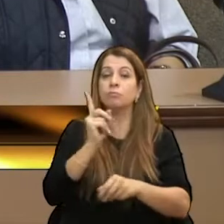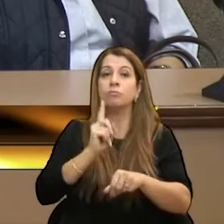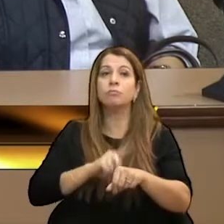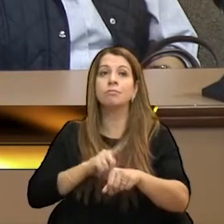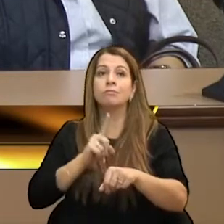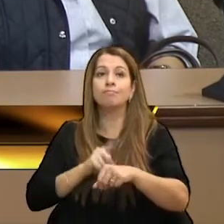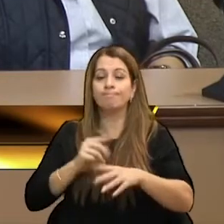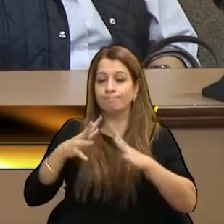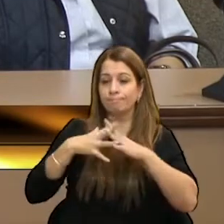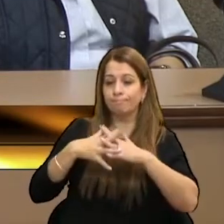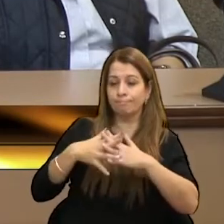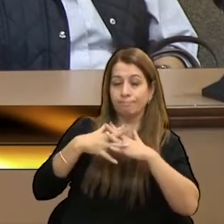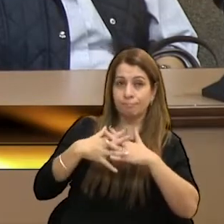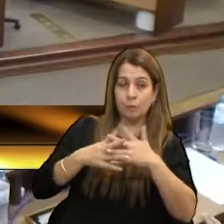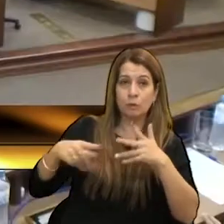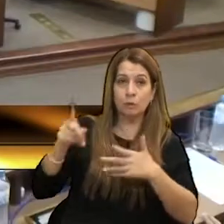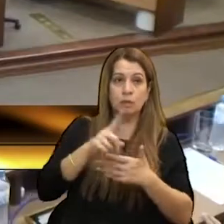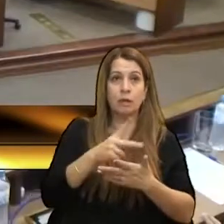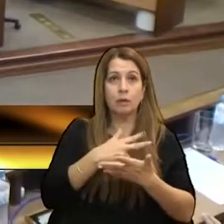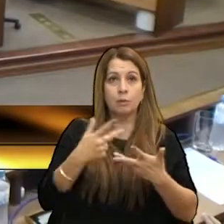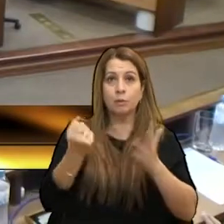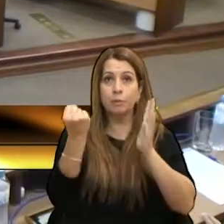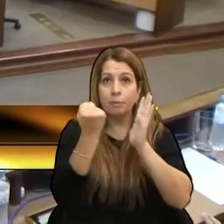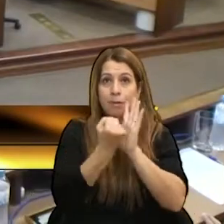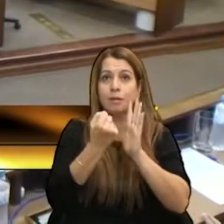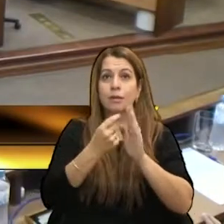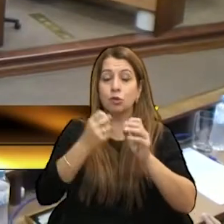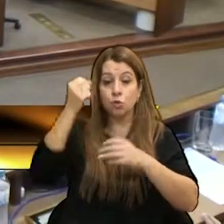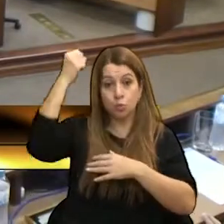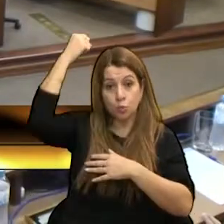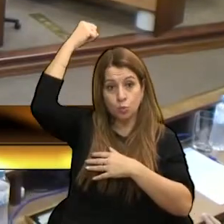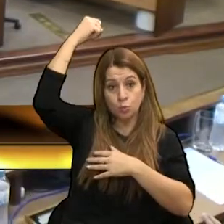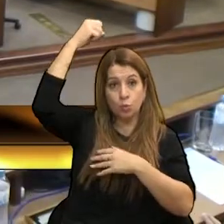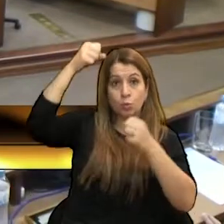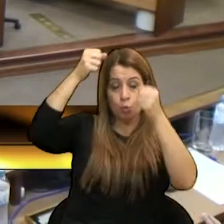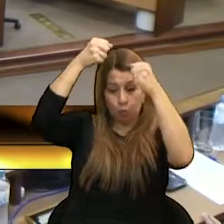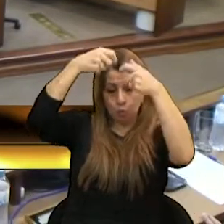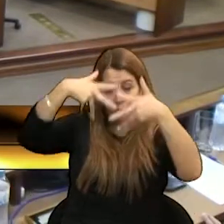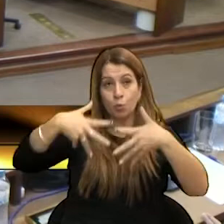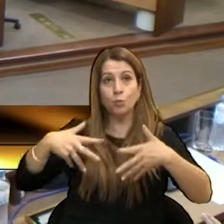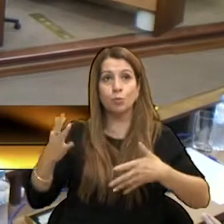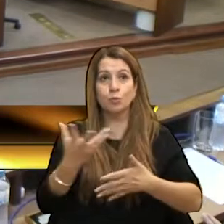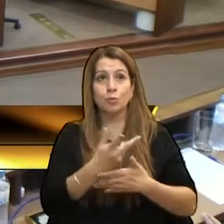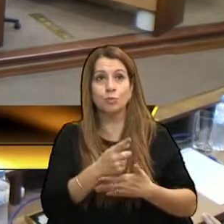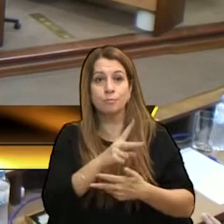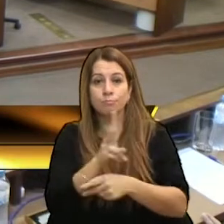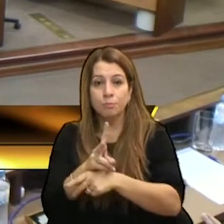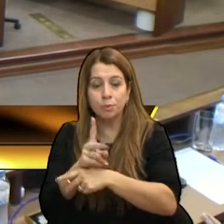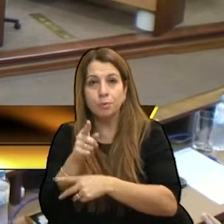momentos de turbulência em que os referenciais de luz que se busca são